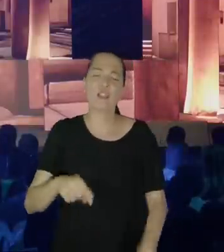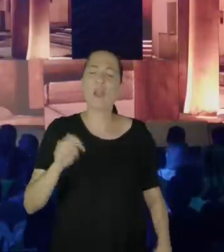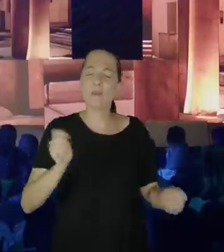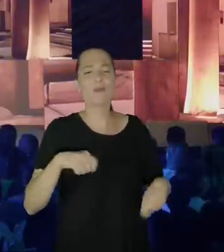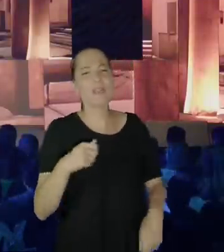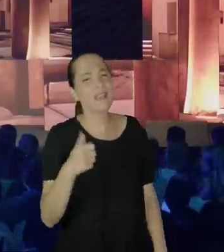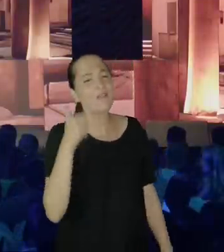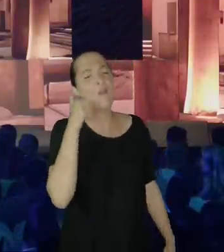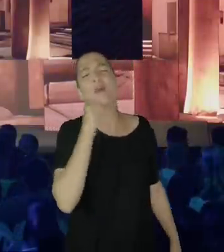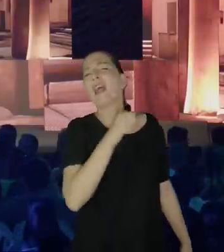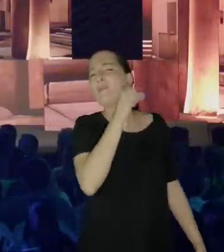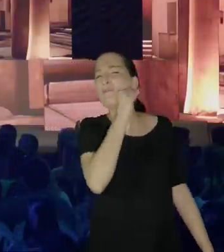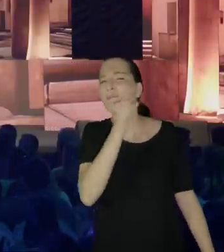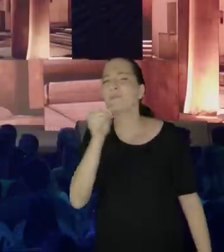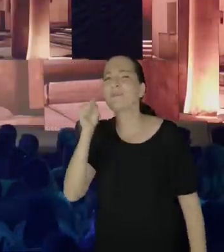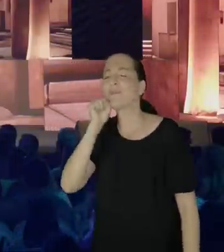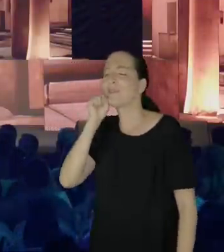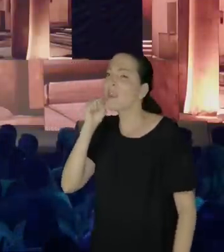Samaritana,